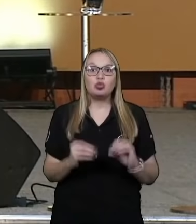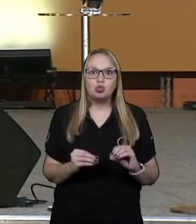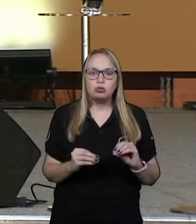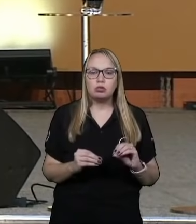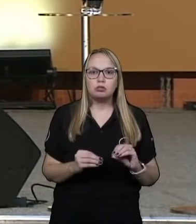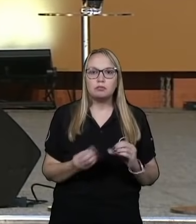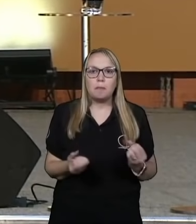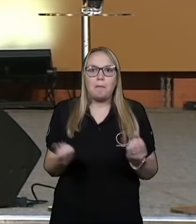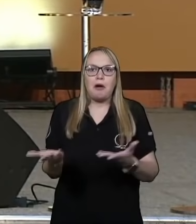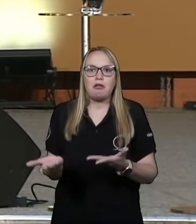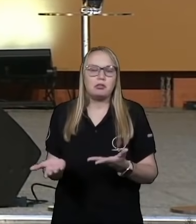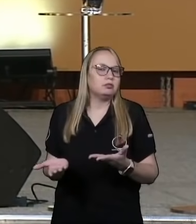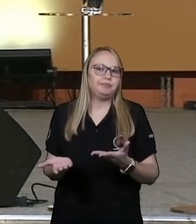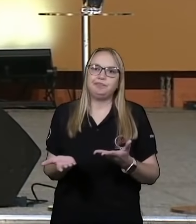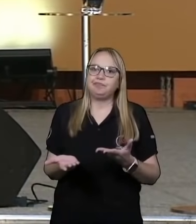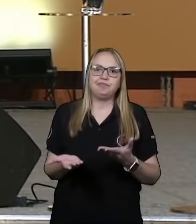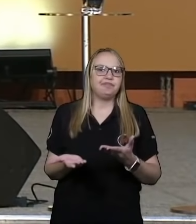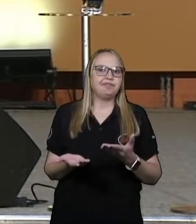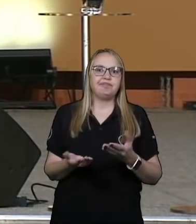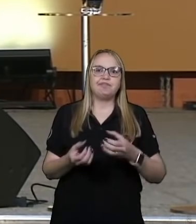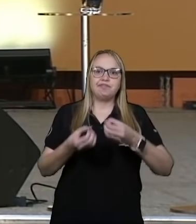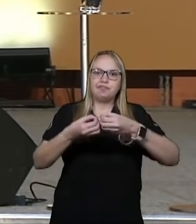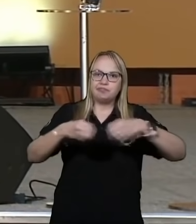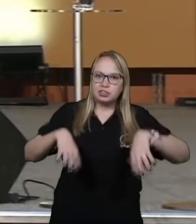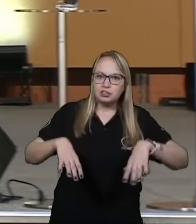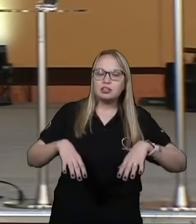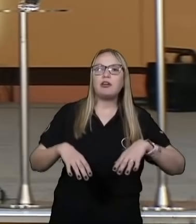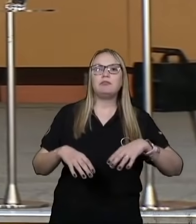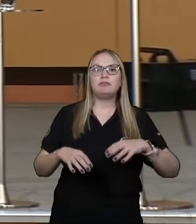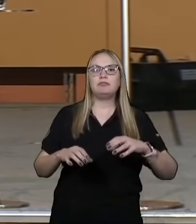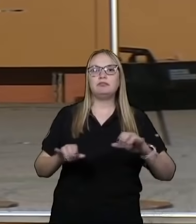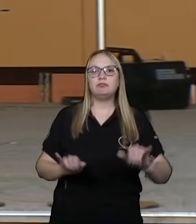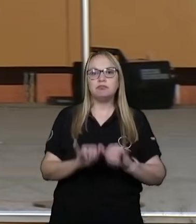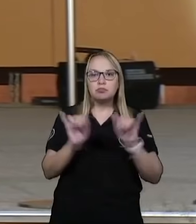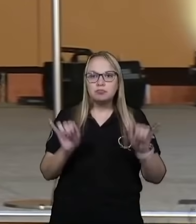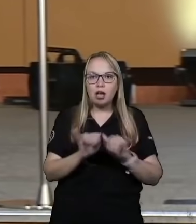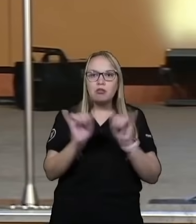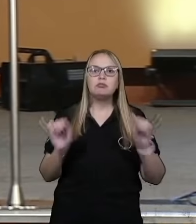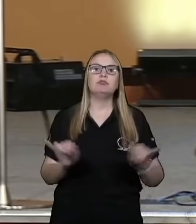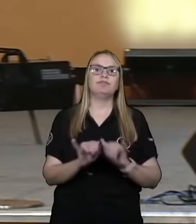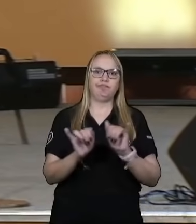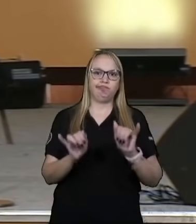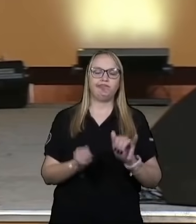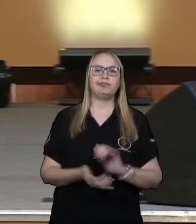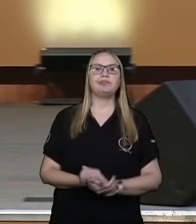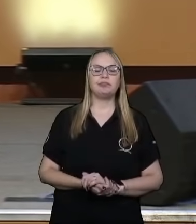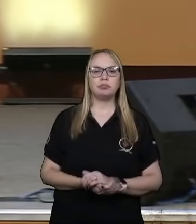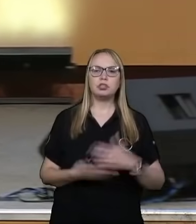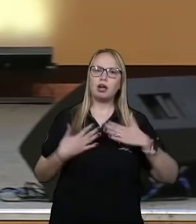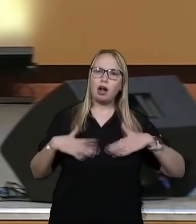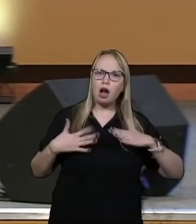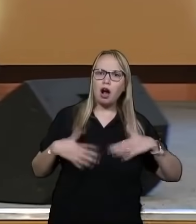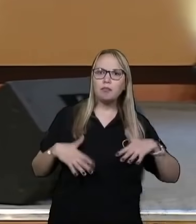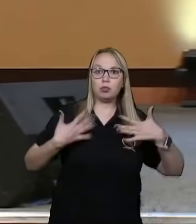é e vai desperdiçar vai fazer bobagem a calma E você tá apavorado Porque